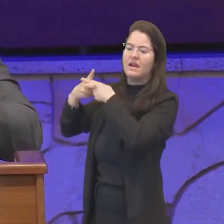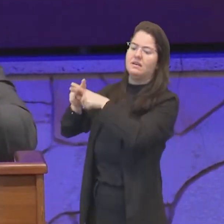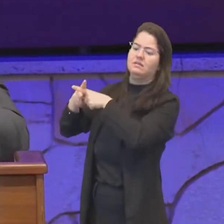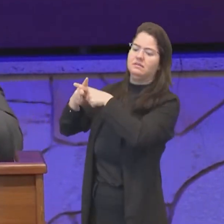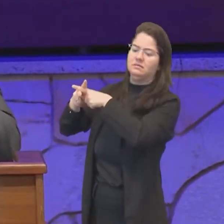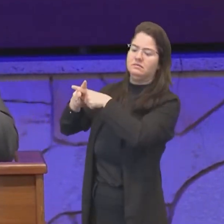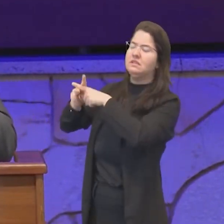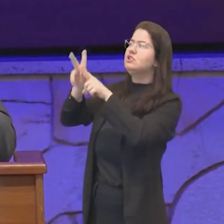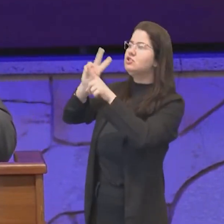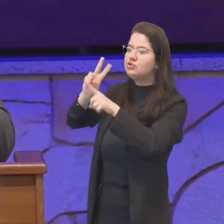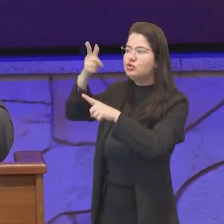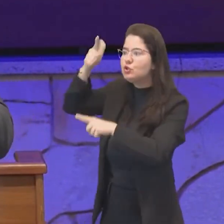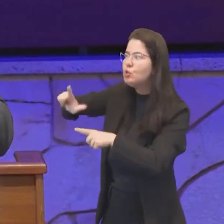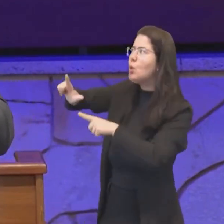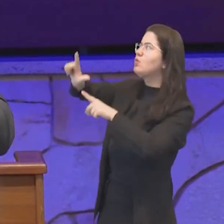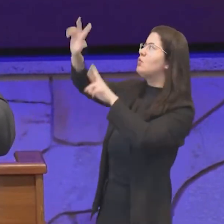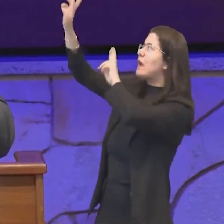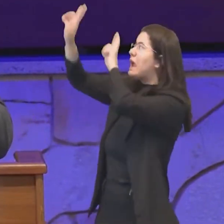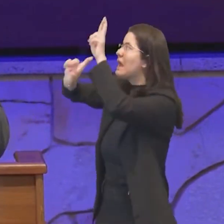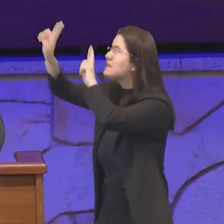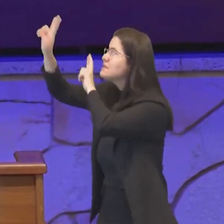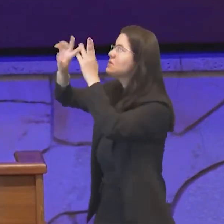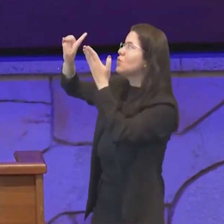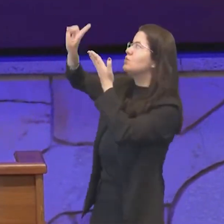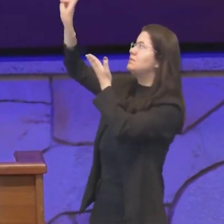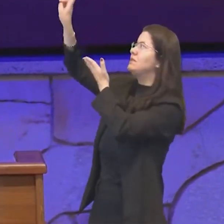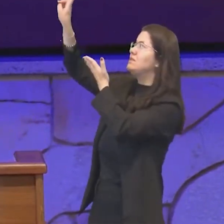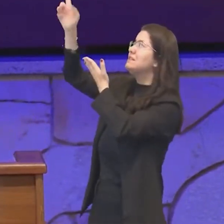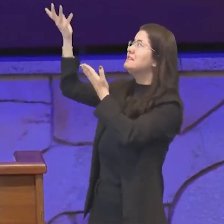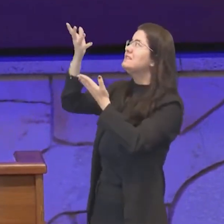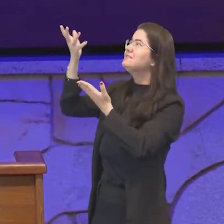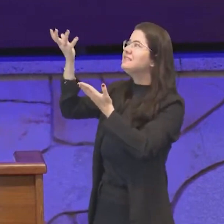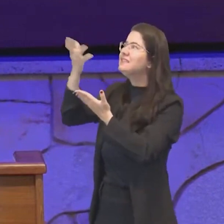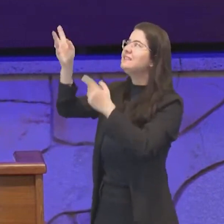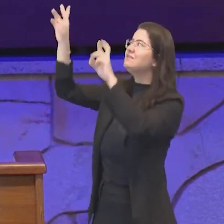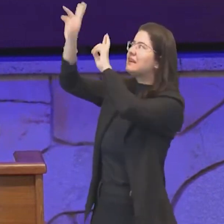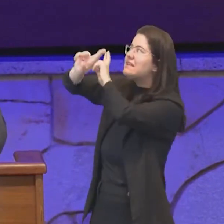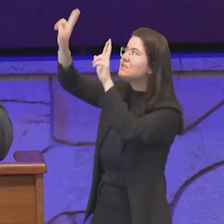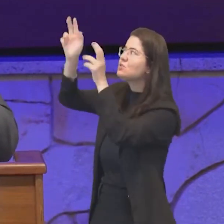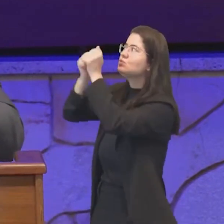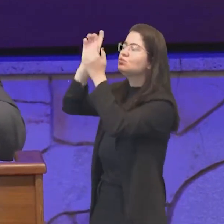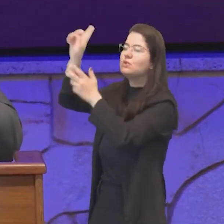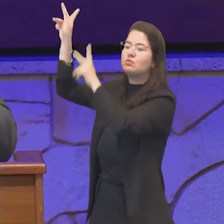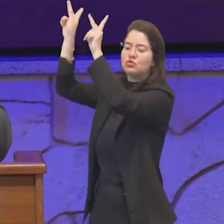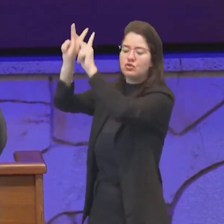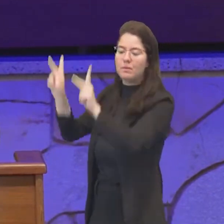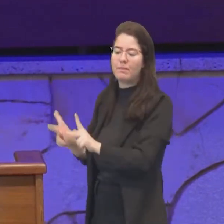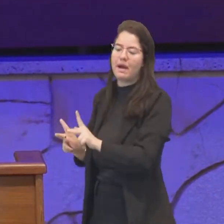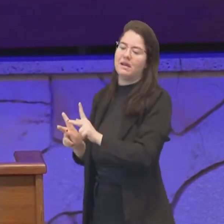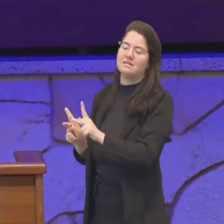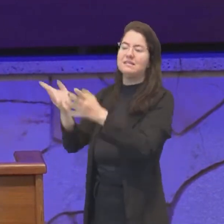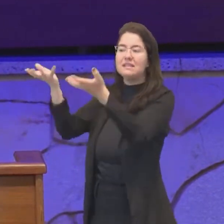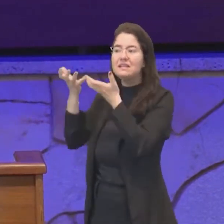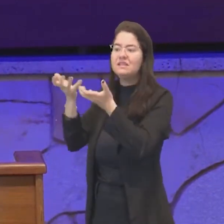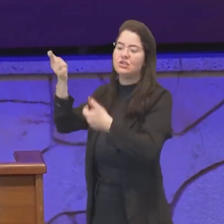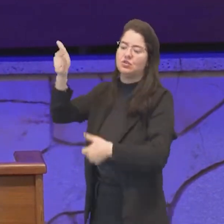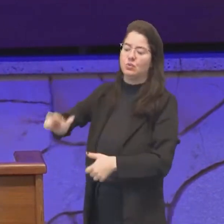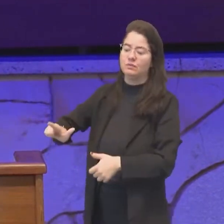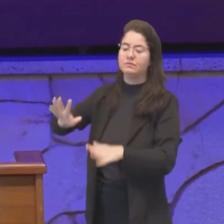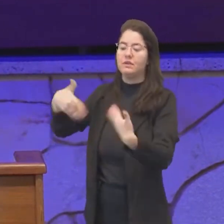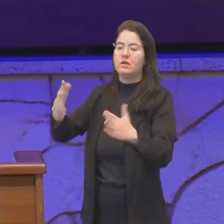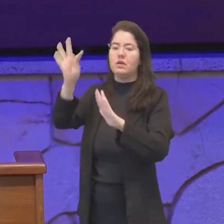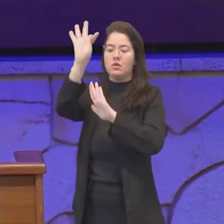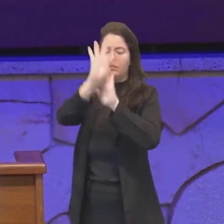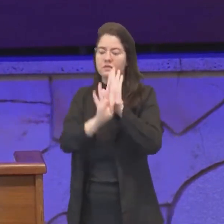interagir com Deus, de voltar a uma relação pacífica. O povo, sim, há aqui nesse texto uma